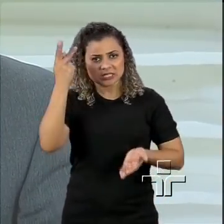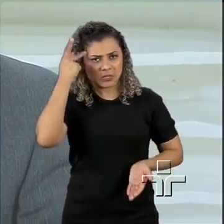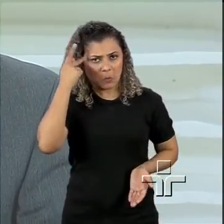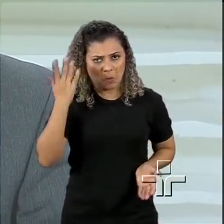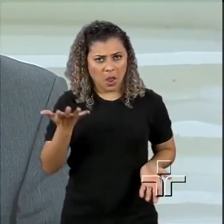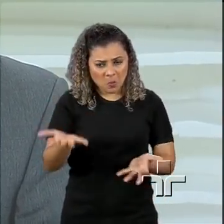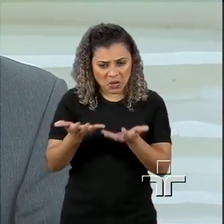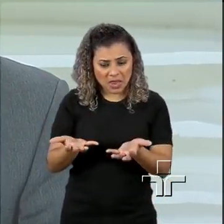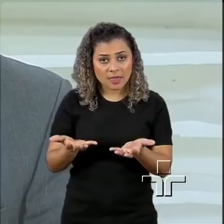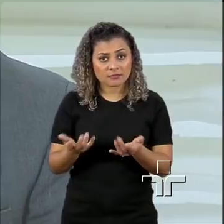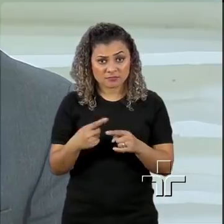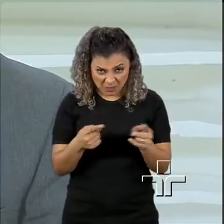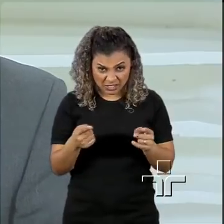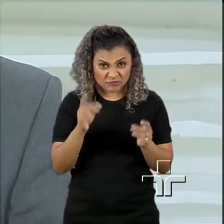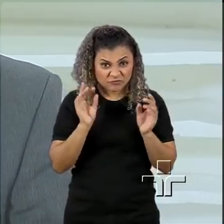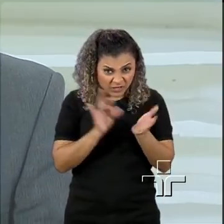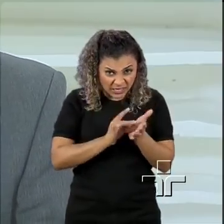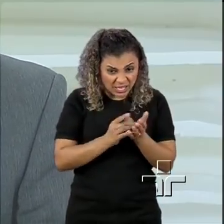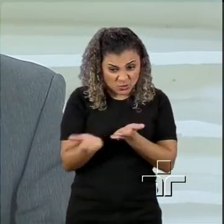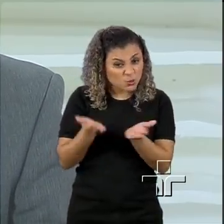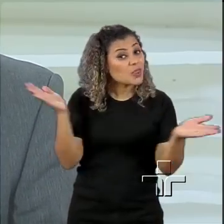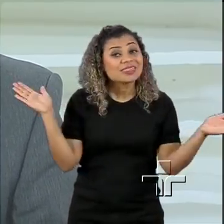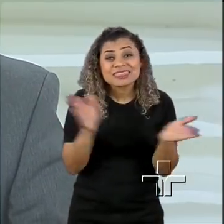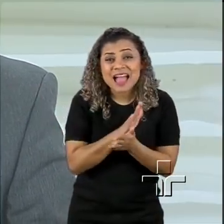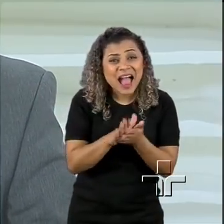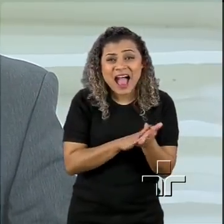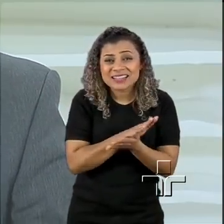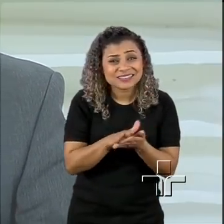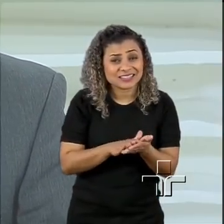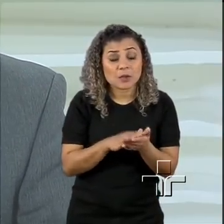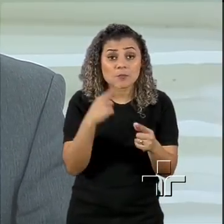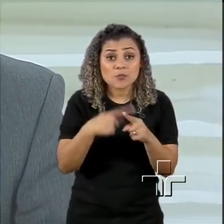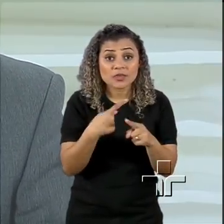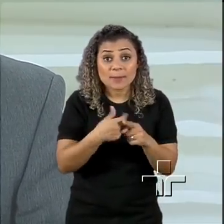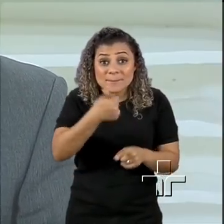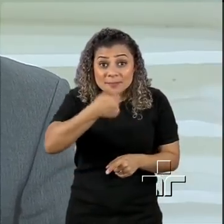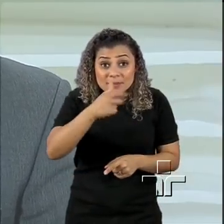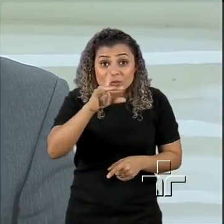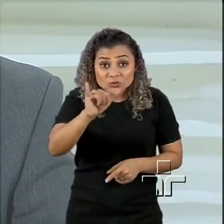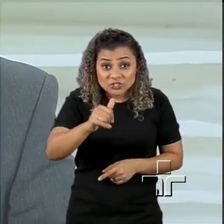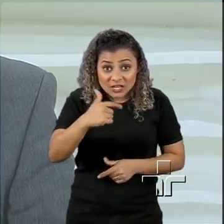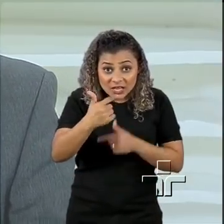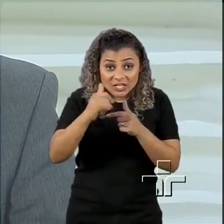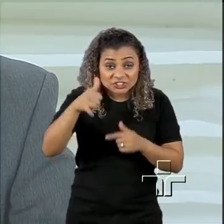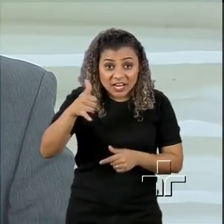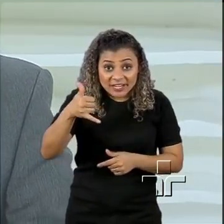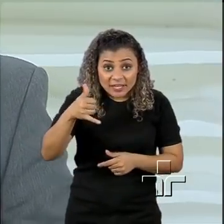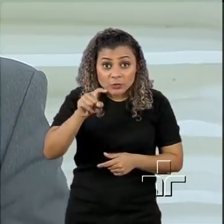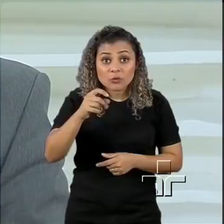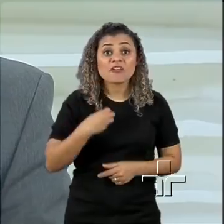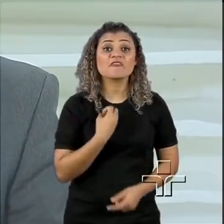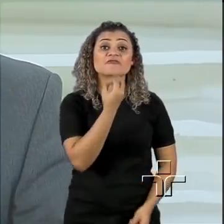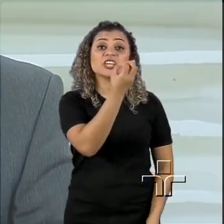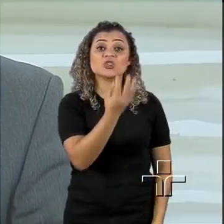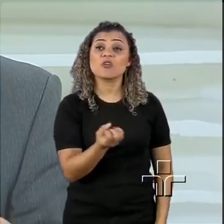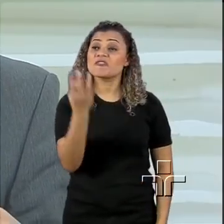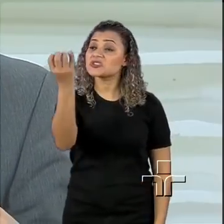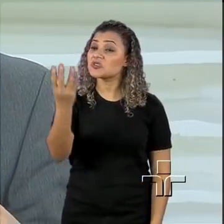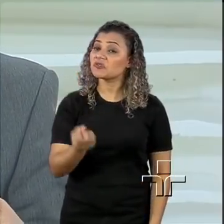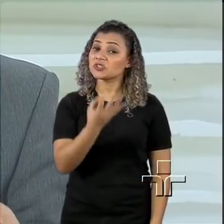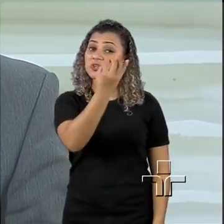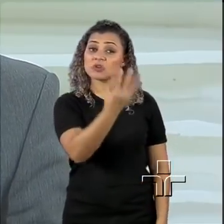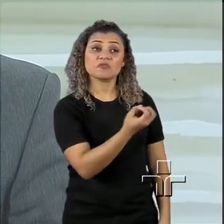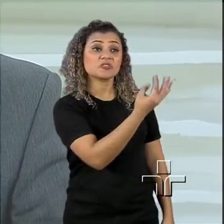não fez foi cuidar da cidade de São Paulo, porque no primeiro dia útil de seu mandato ele passou a viajar o Brasil e o mundo para